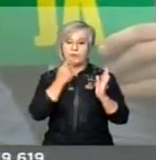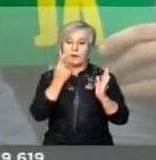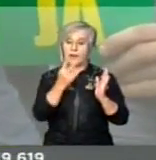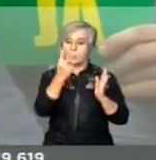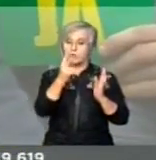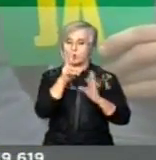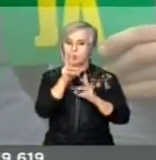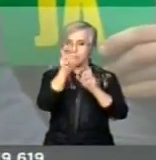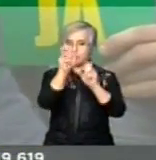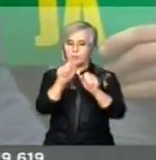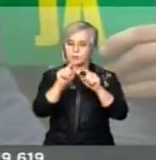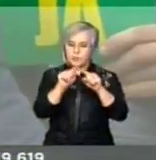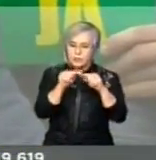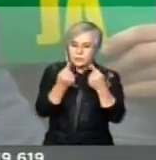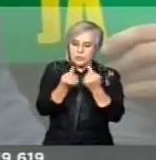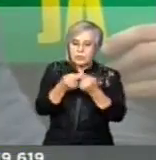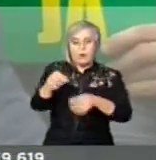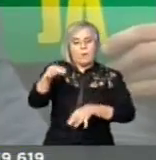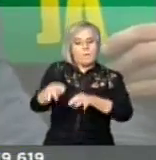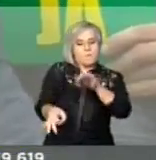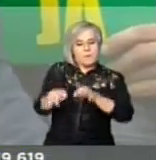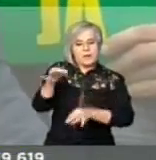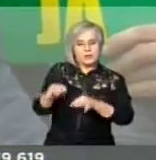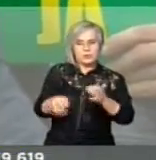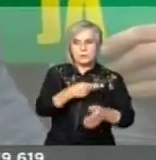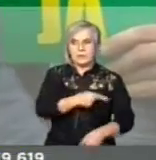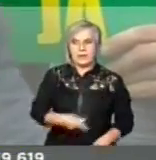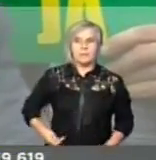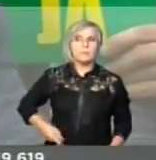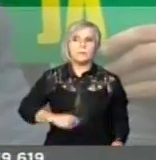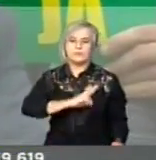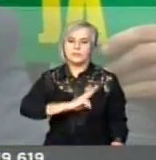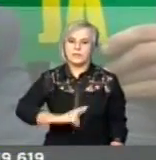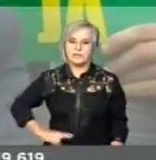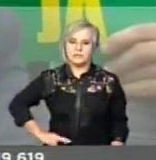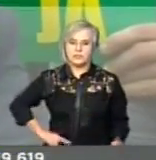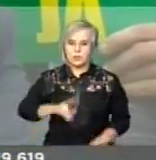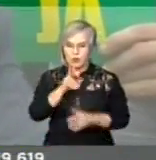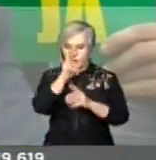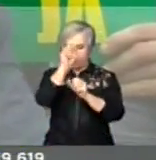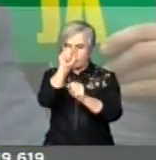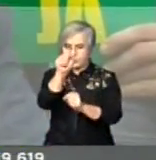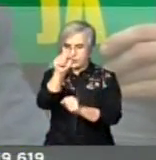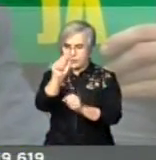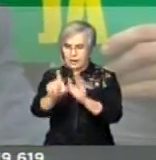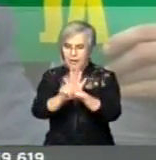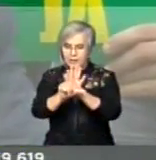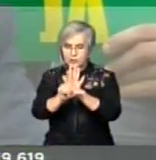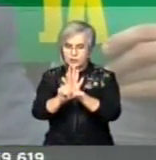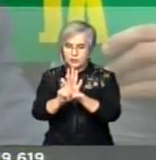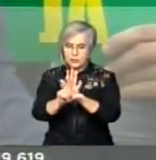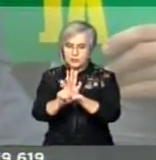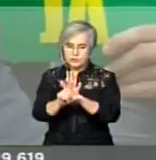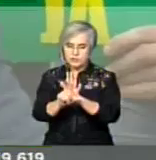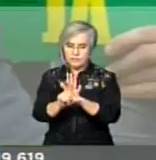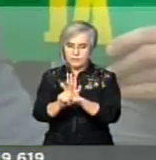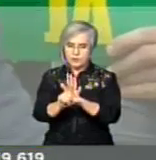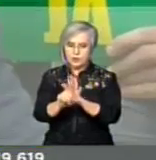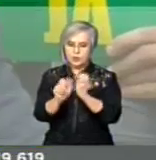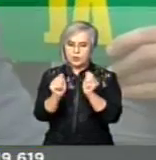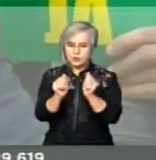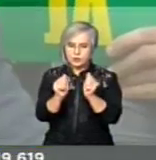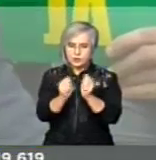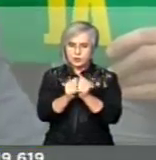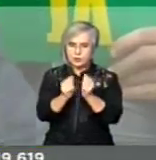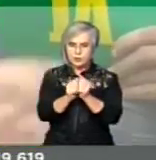se reúnam para julgar a presidente da República. O poder legislativo é comandado pelo presidente